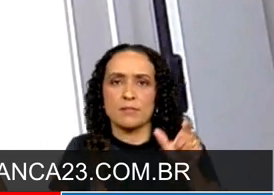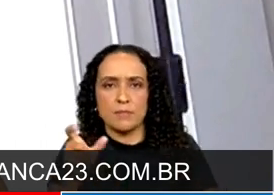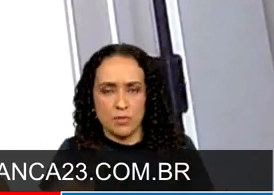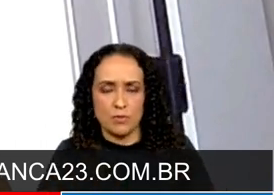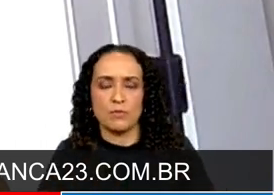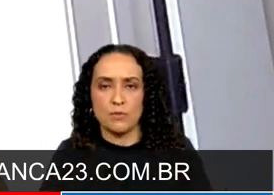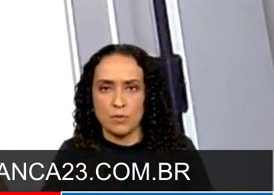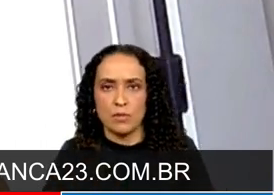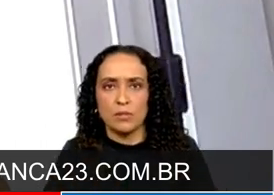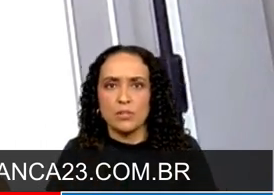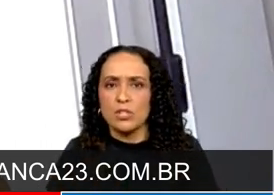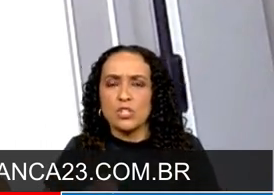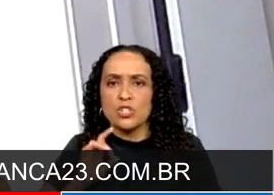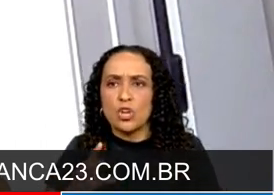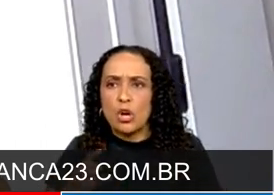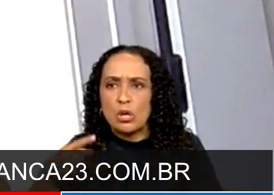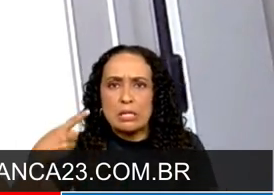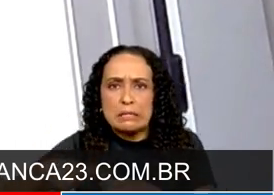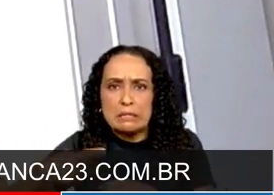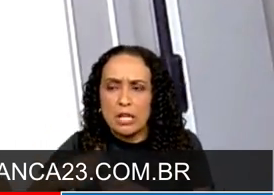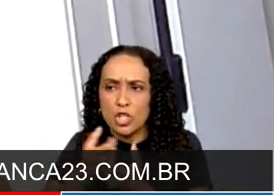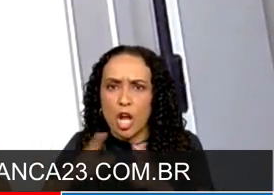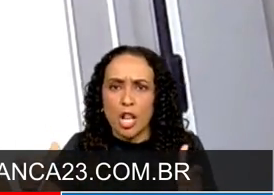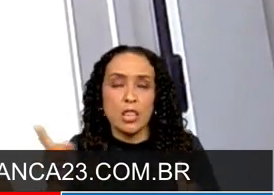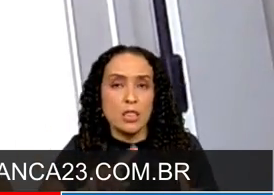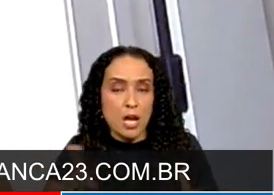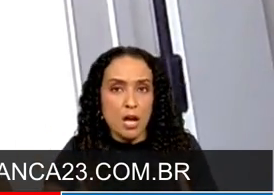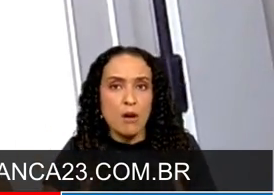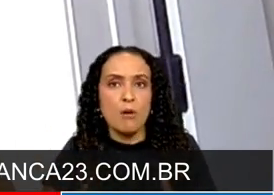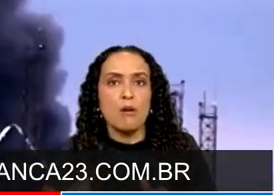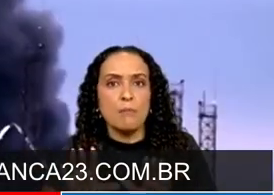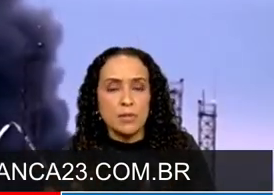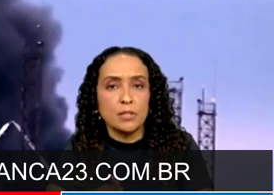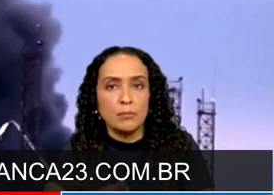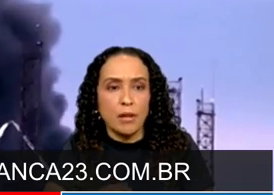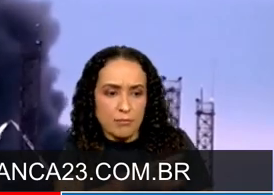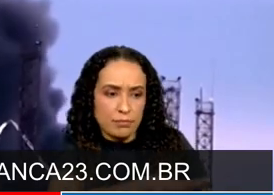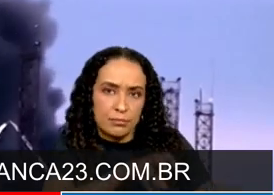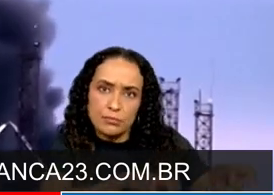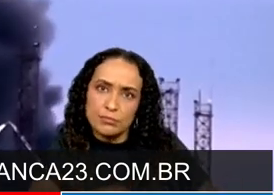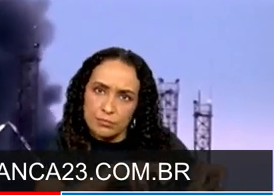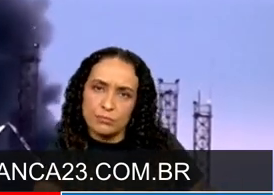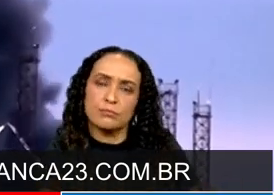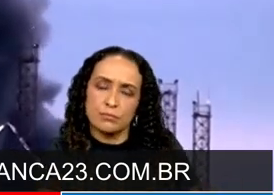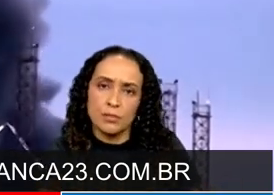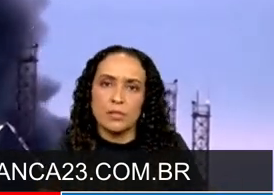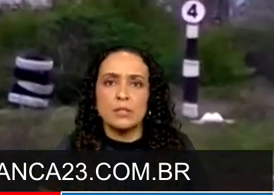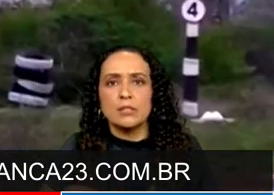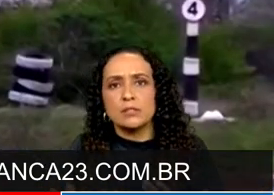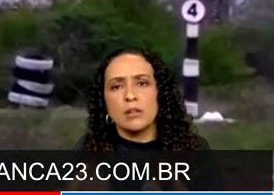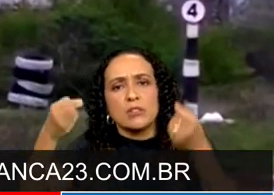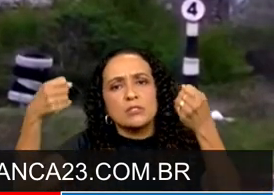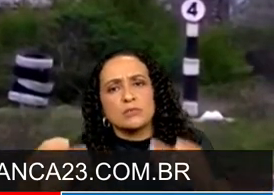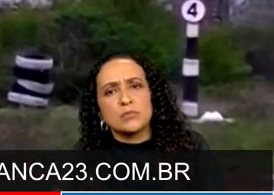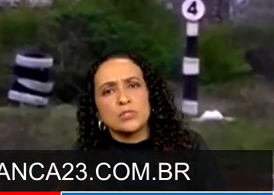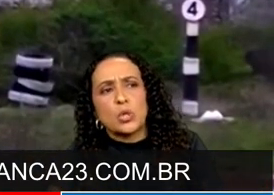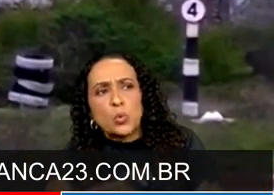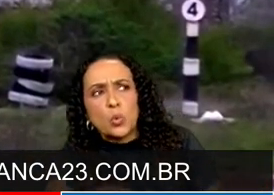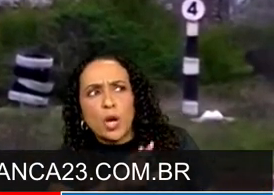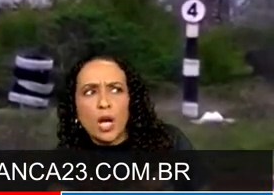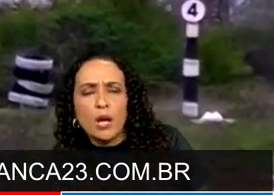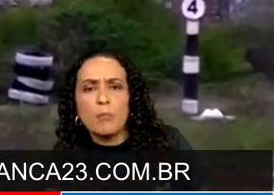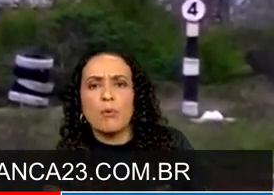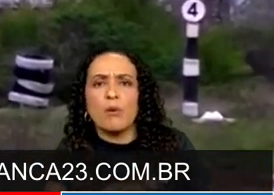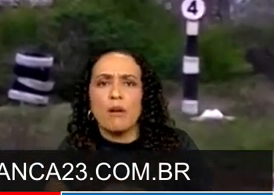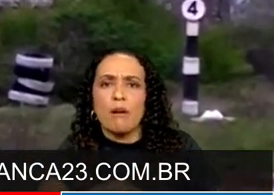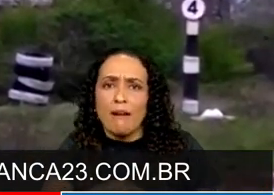pessoas, não só nas grandes cidades, mas também no campo, no meio rural. Quando a gente está falando do campo, a gente